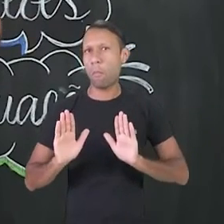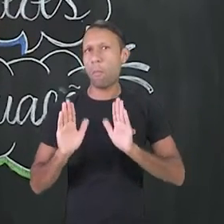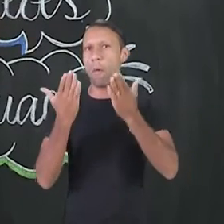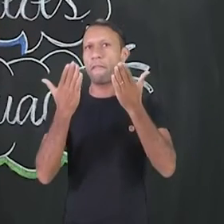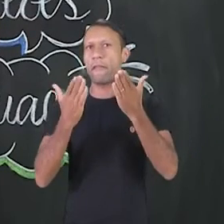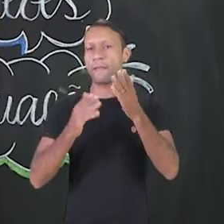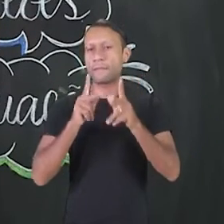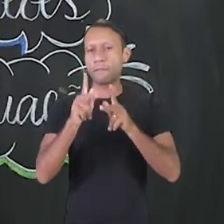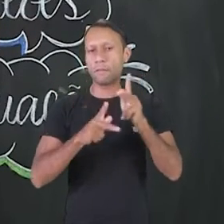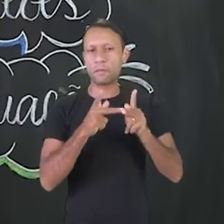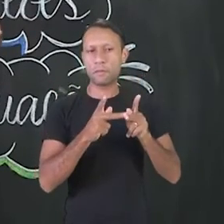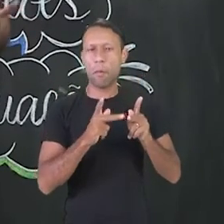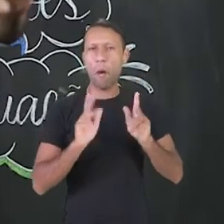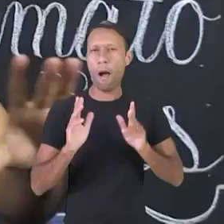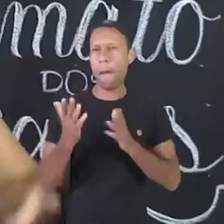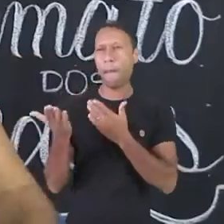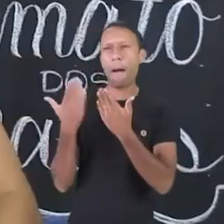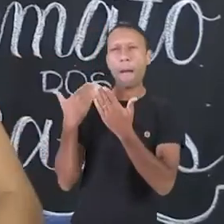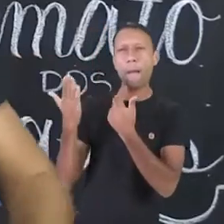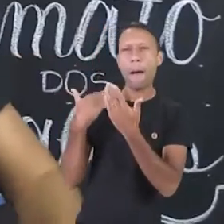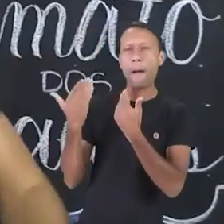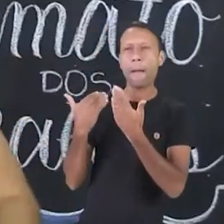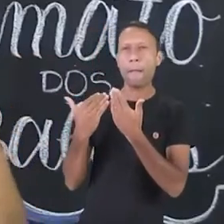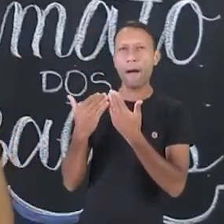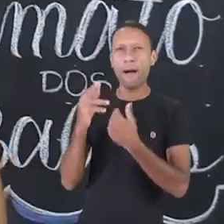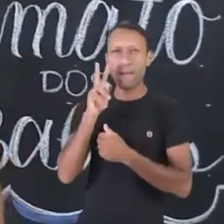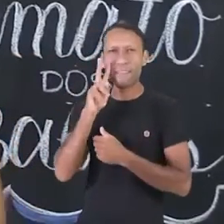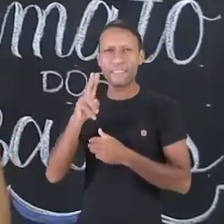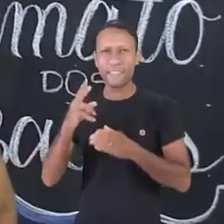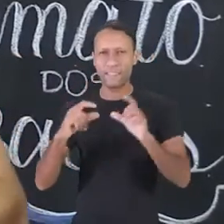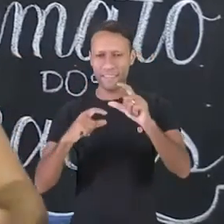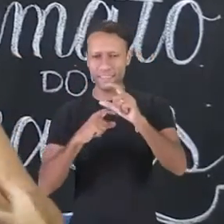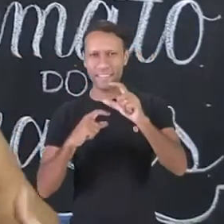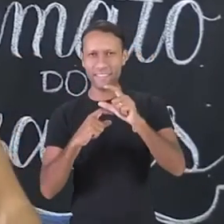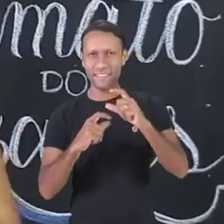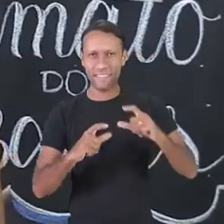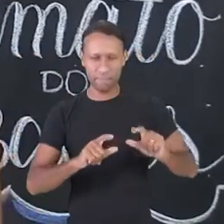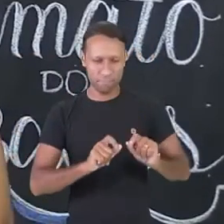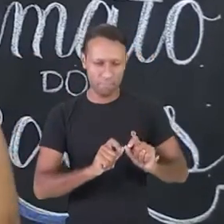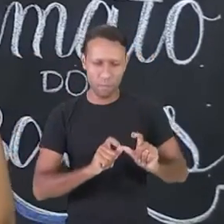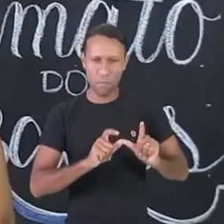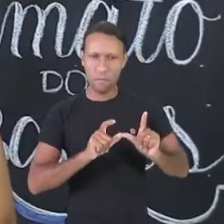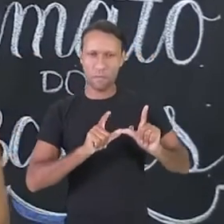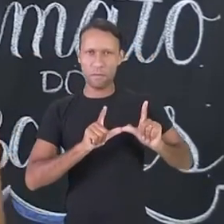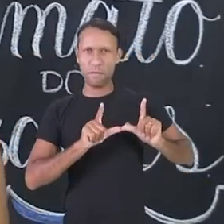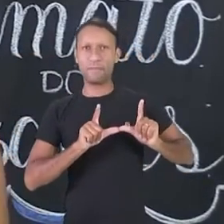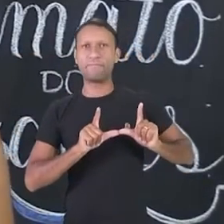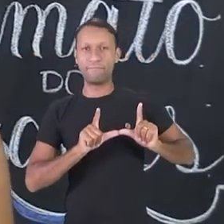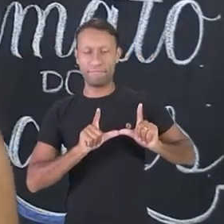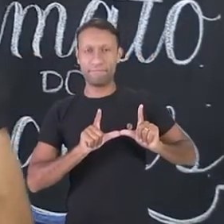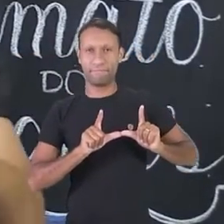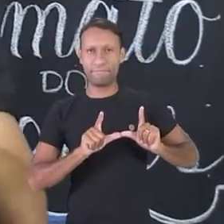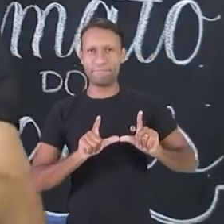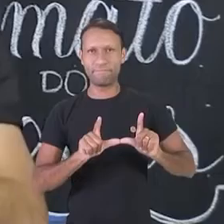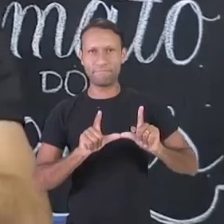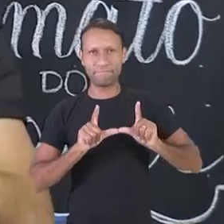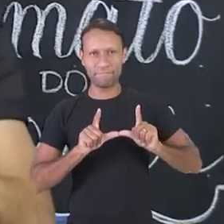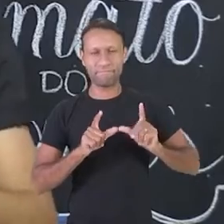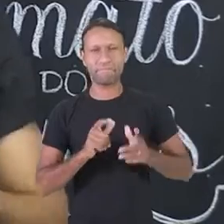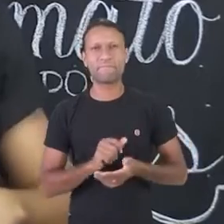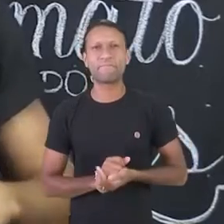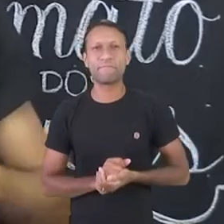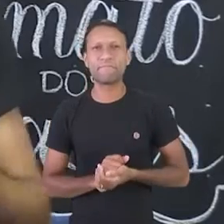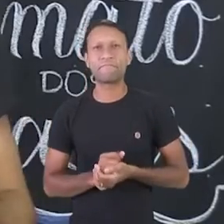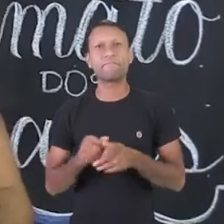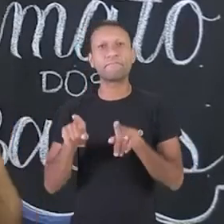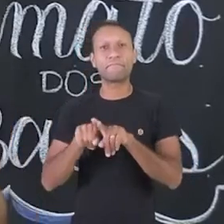festa, com vários personagens. Esse é o que a gente chama de um plano geral, que ele ocupa boa parte do cenário da história, boa parte do